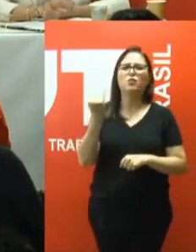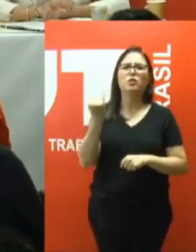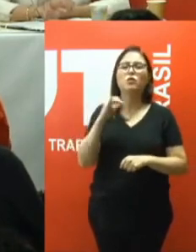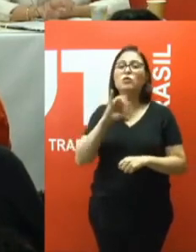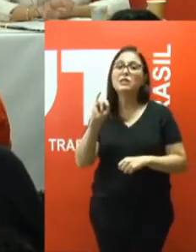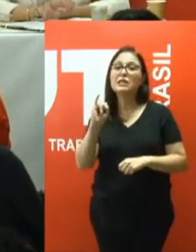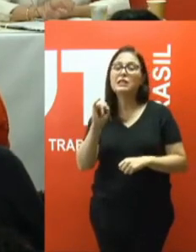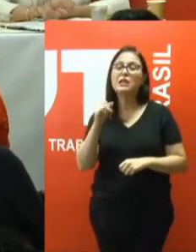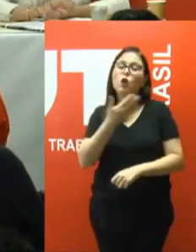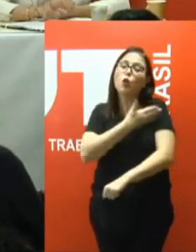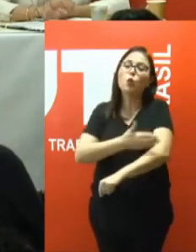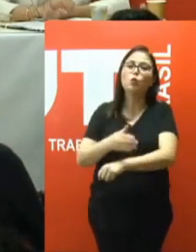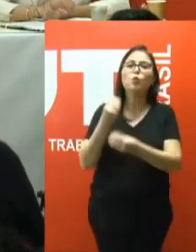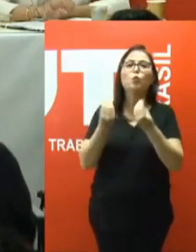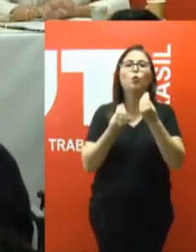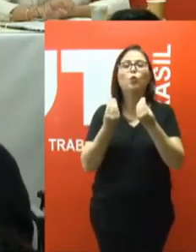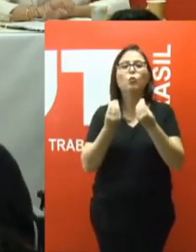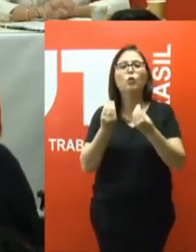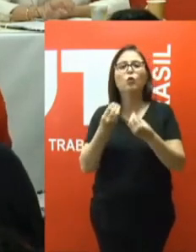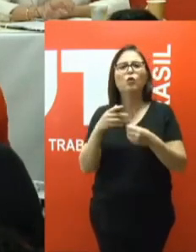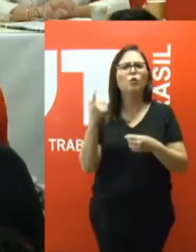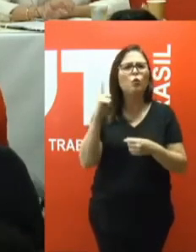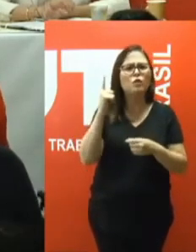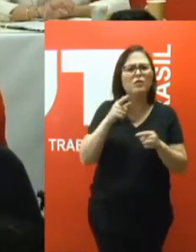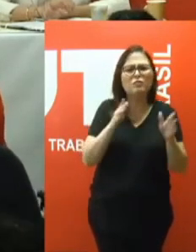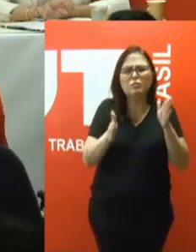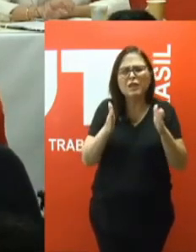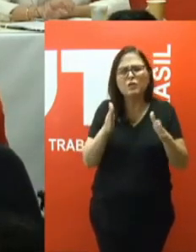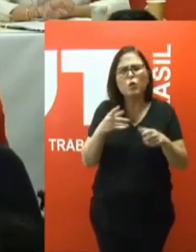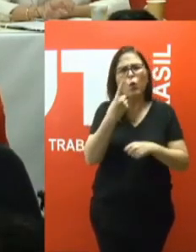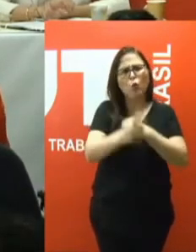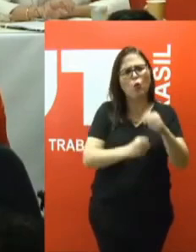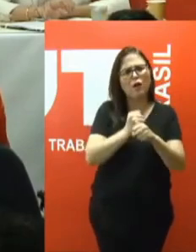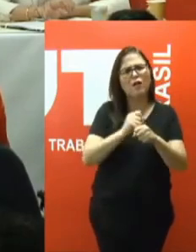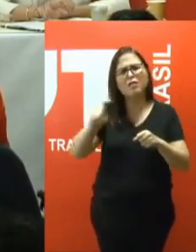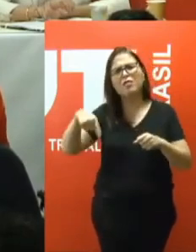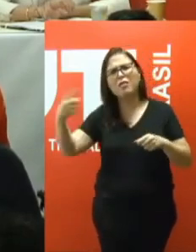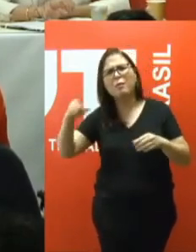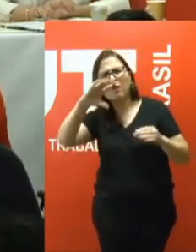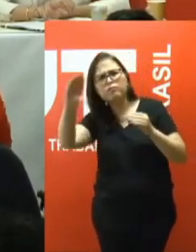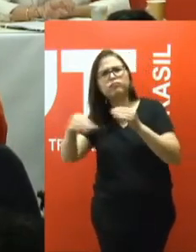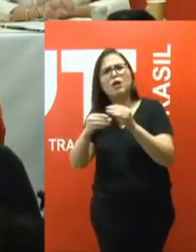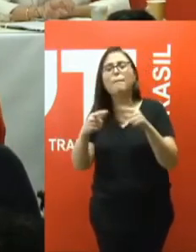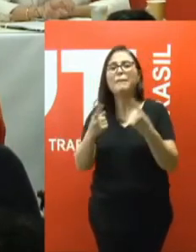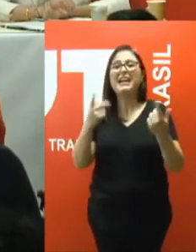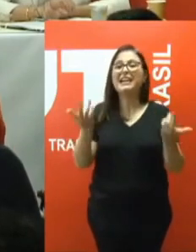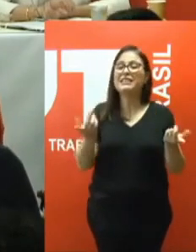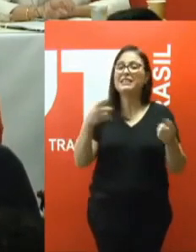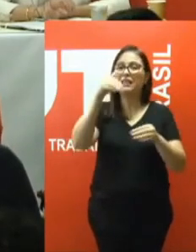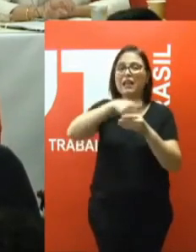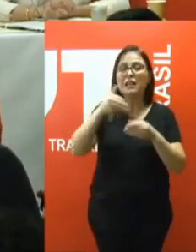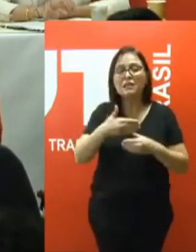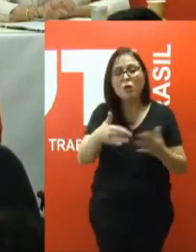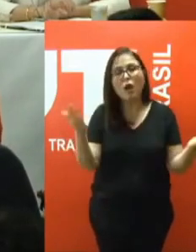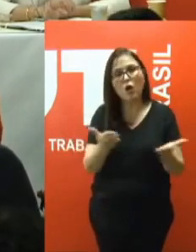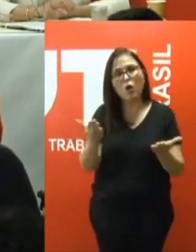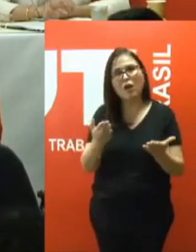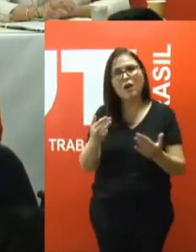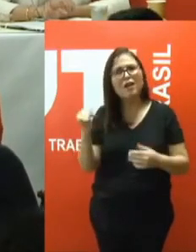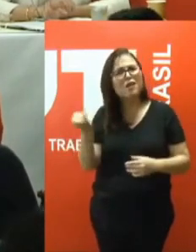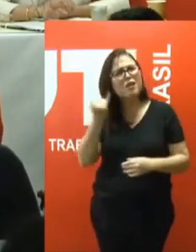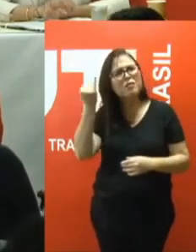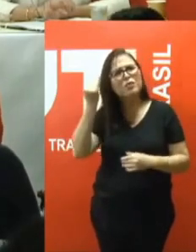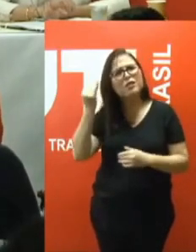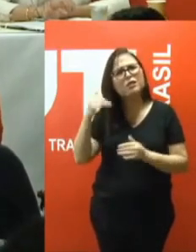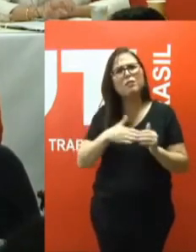tem o outro para poder conquistar o que não conquistou, né? Mas essa eleição vai definir o que vai ser o Brasil nos próximos 10, 20 anos. Então,